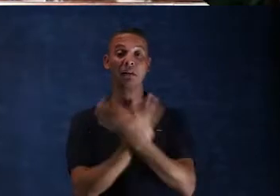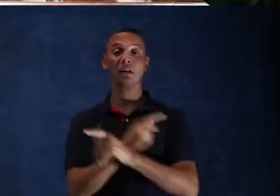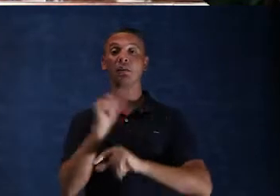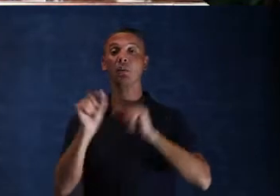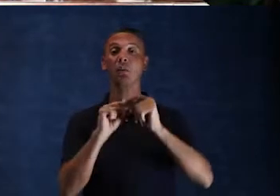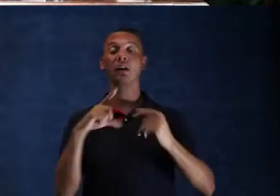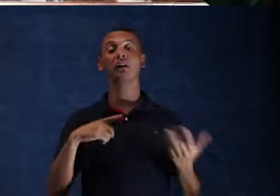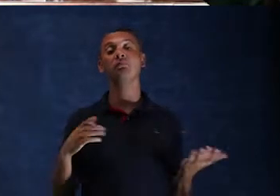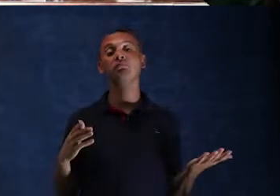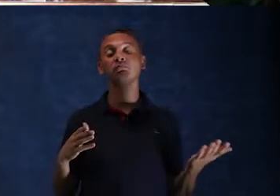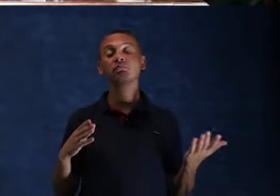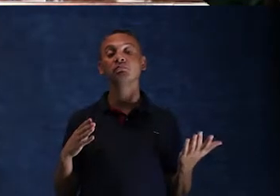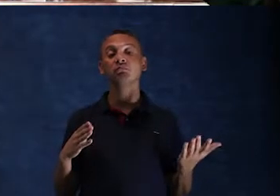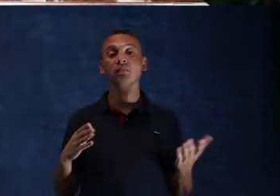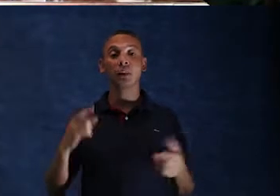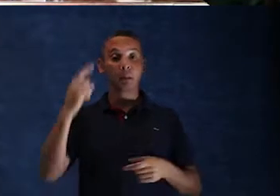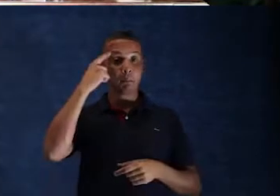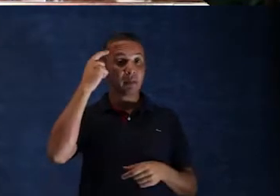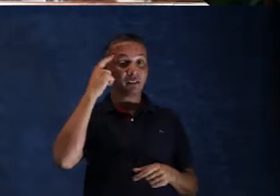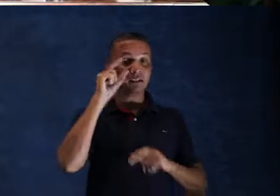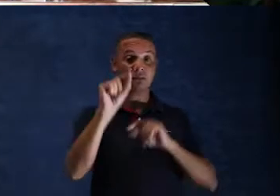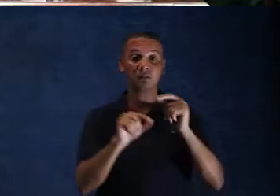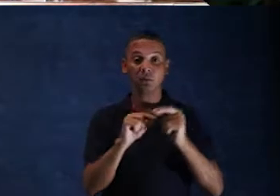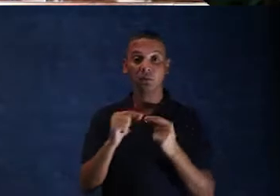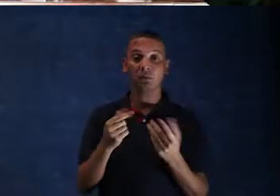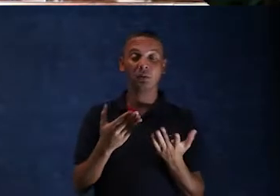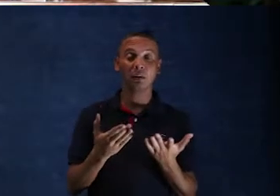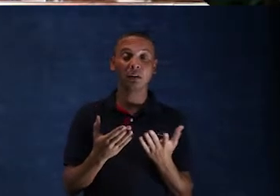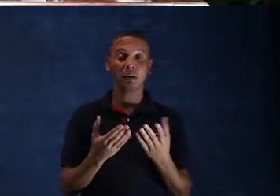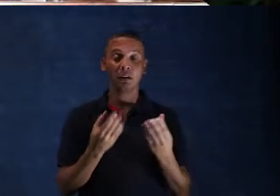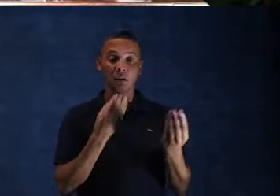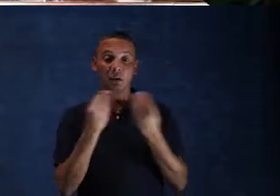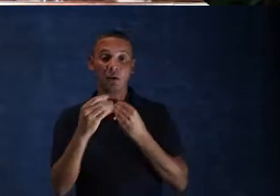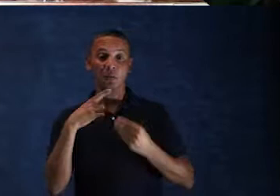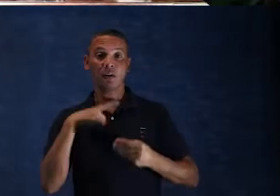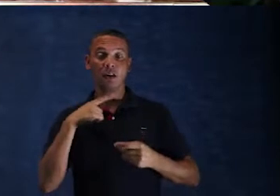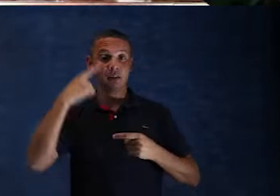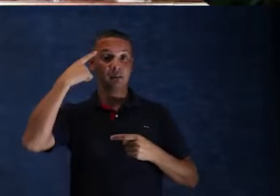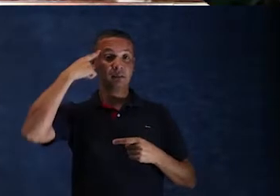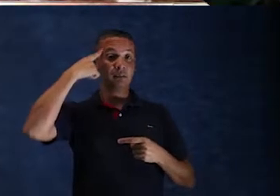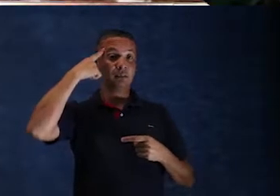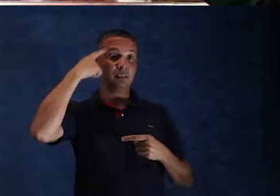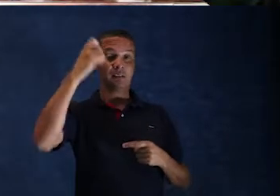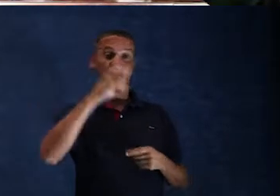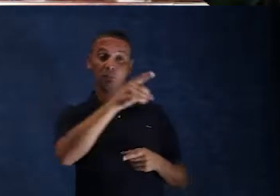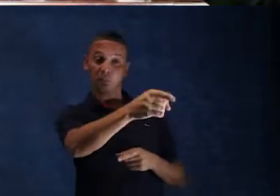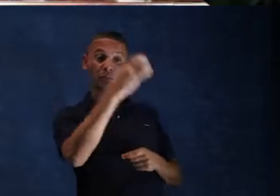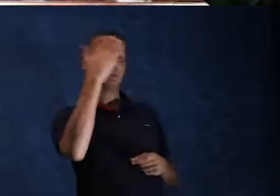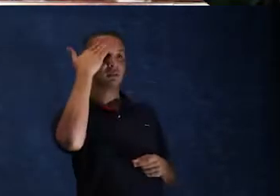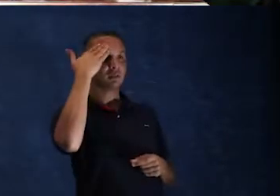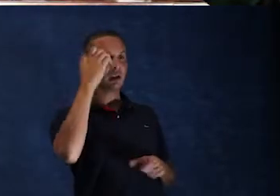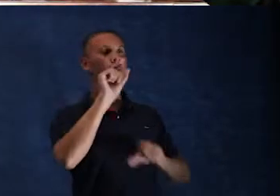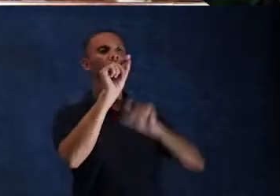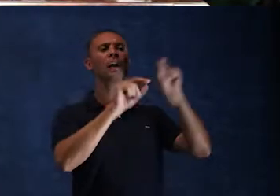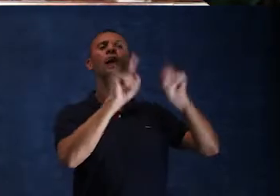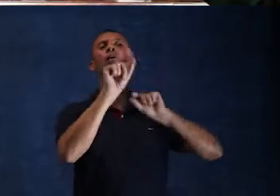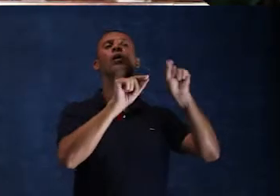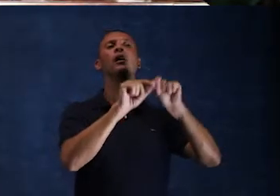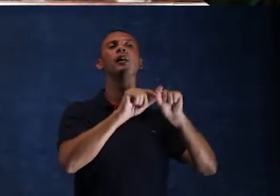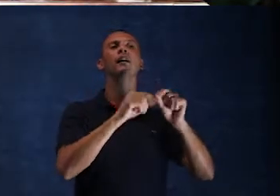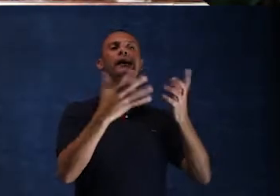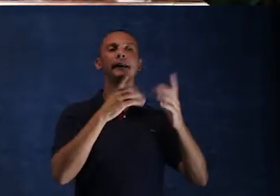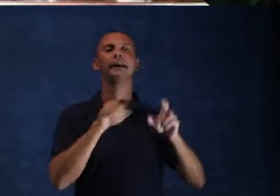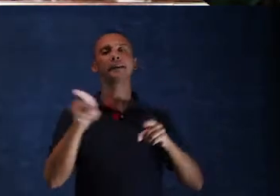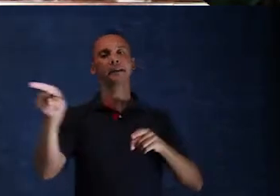acontecer. Afinal, pensava desnorteado, o fato óbvio era que o assassino sabia quem ele era e queria